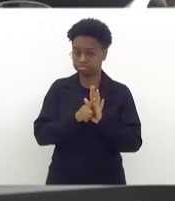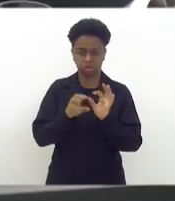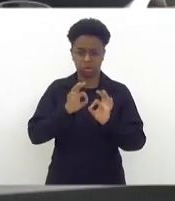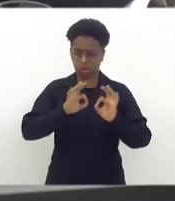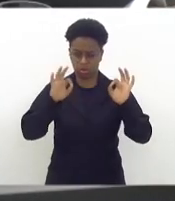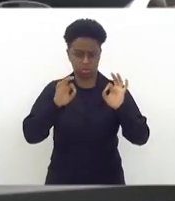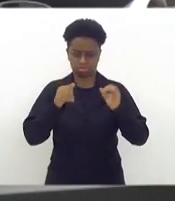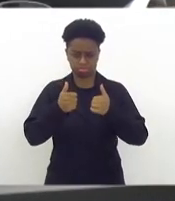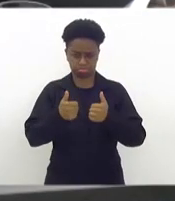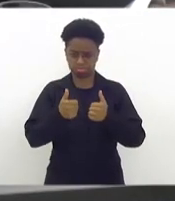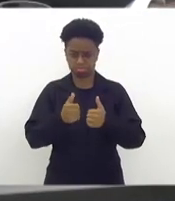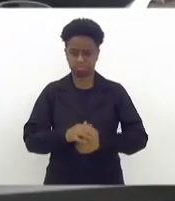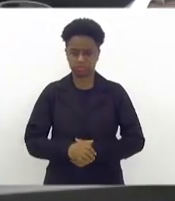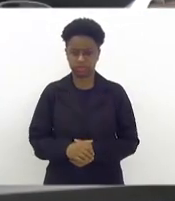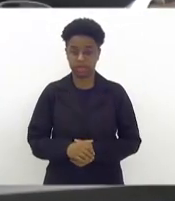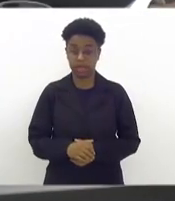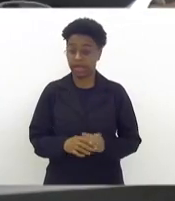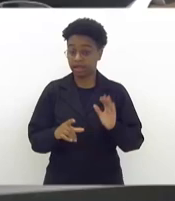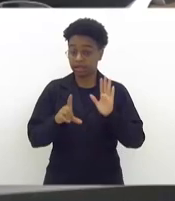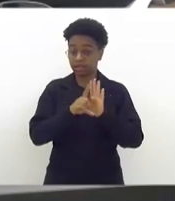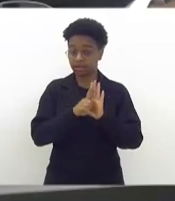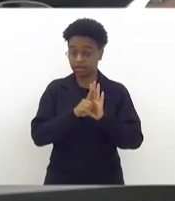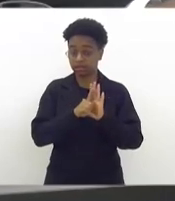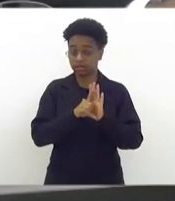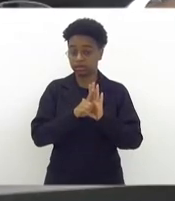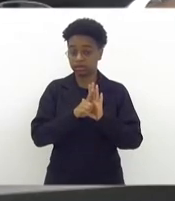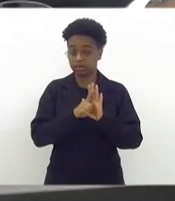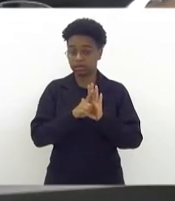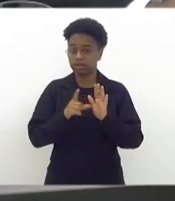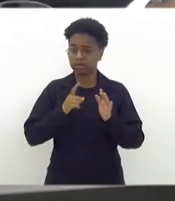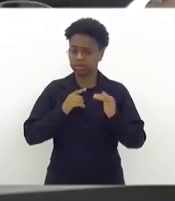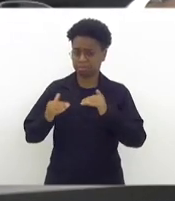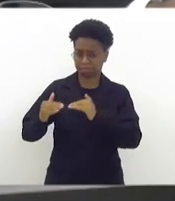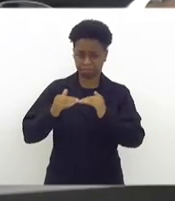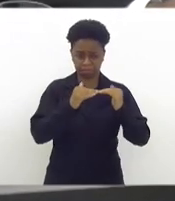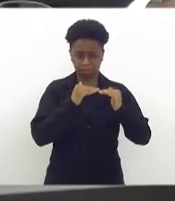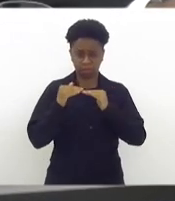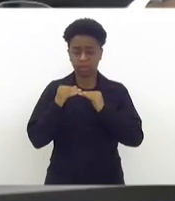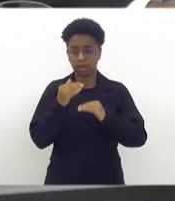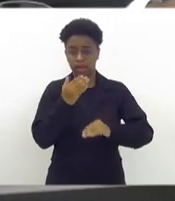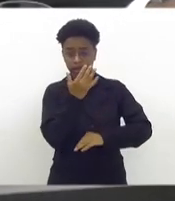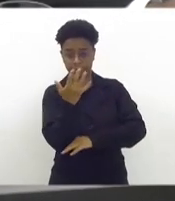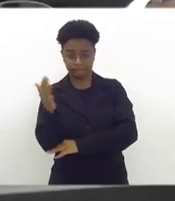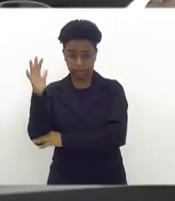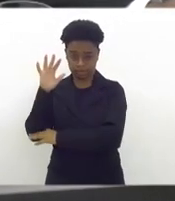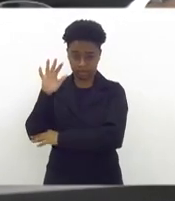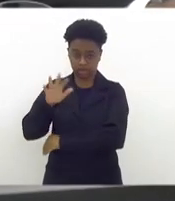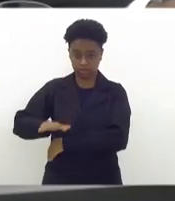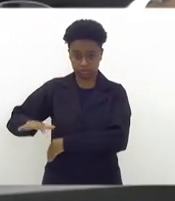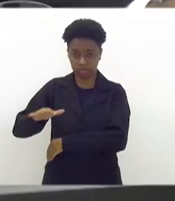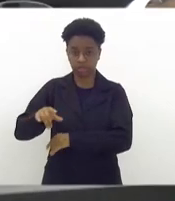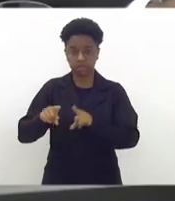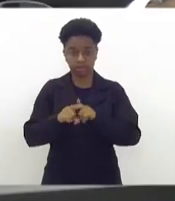sucesso absoluto, a lei, um raro consenso entre ambientalistas, né, associação